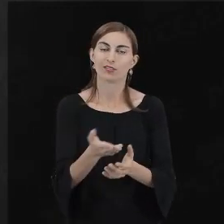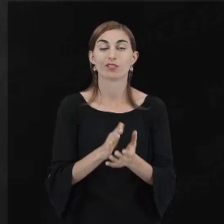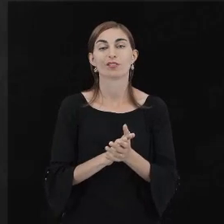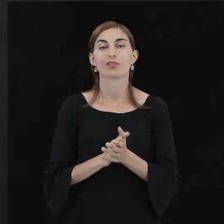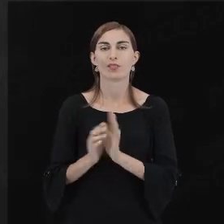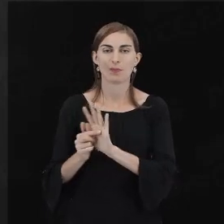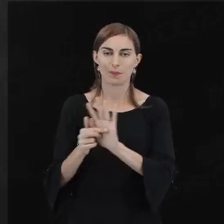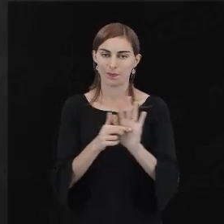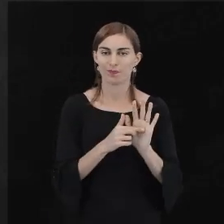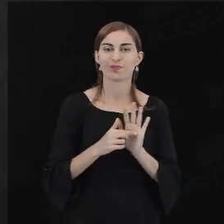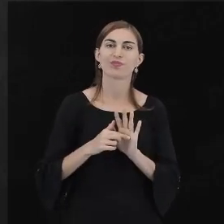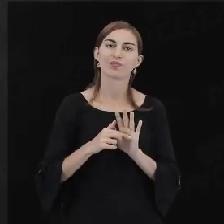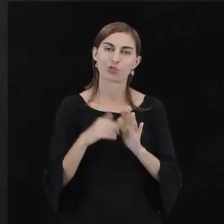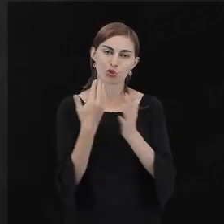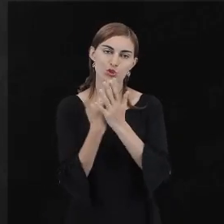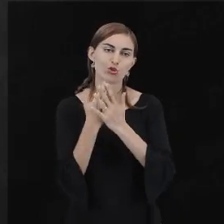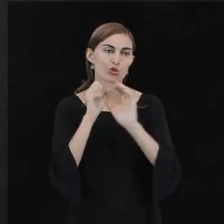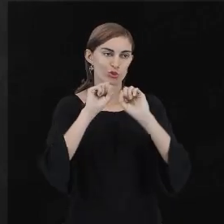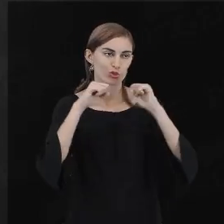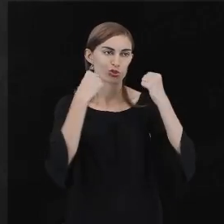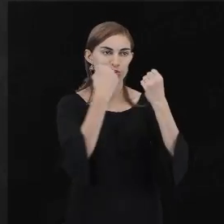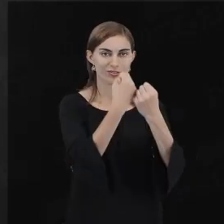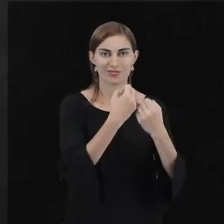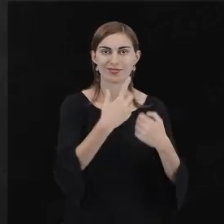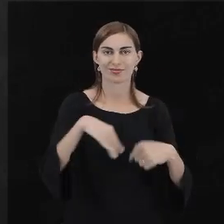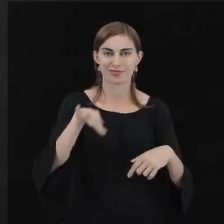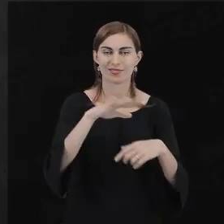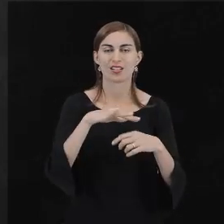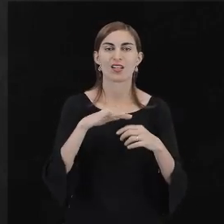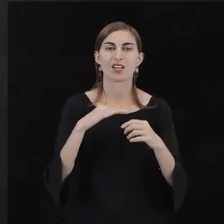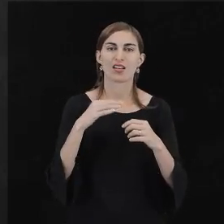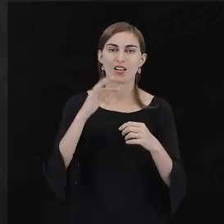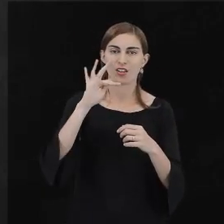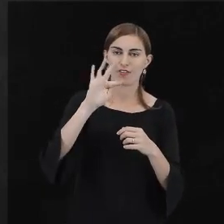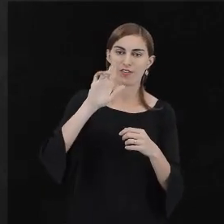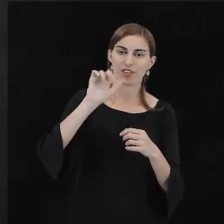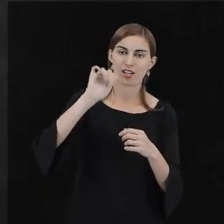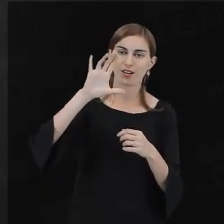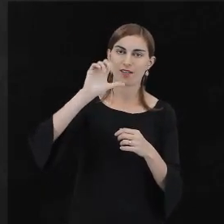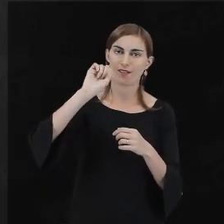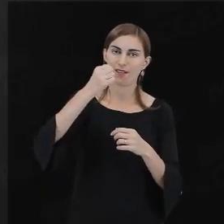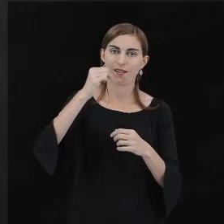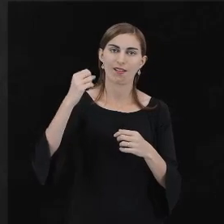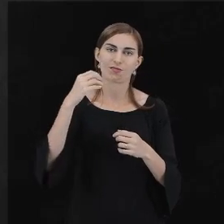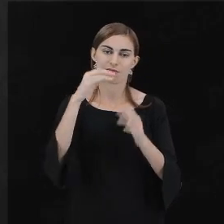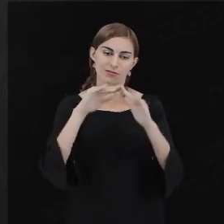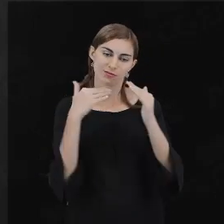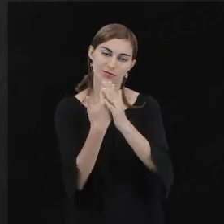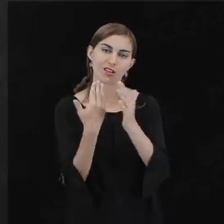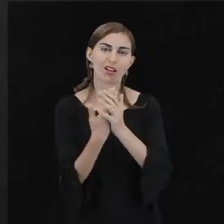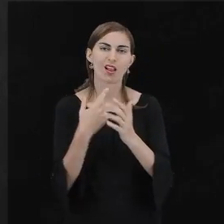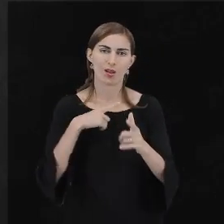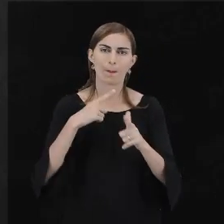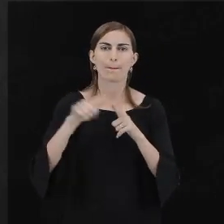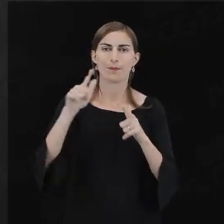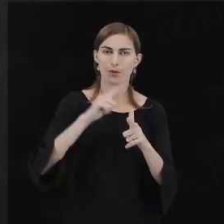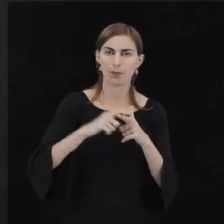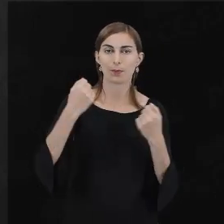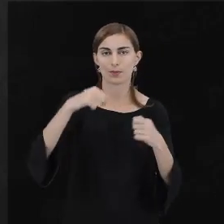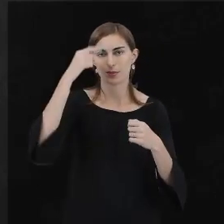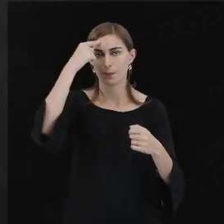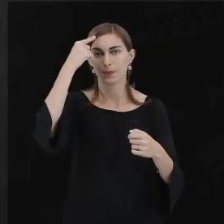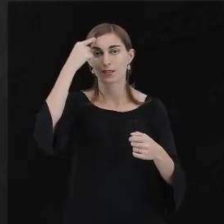ela é uma problemática, sim, precisamos pensar, mas também precisamos pensar, de outra parte, o que é que esse fracasso